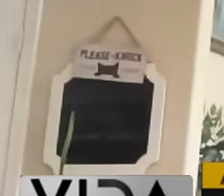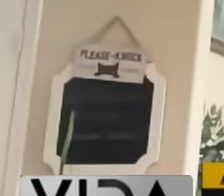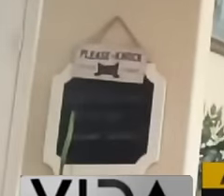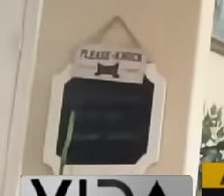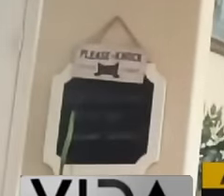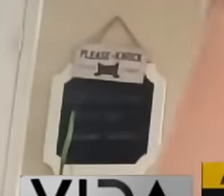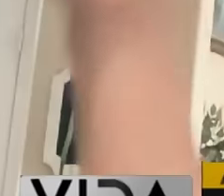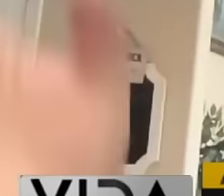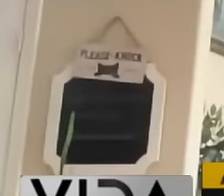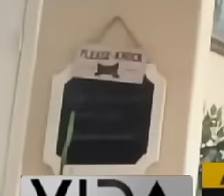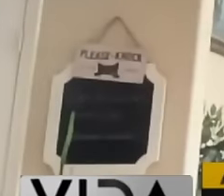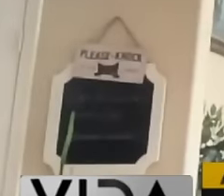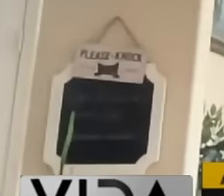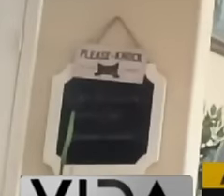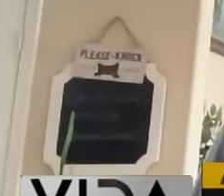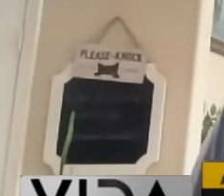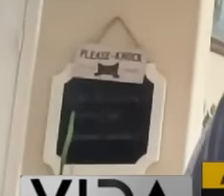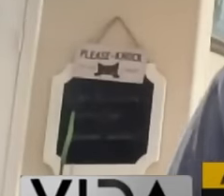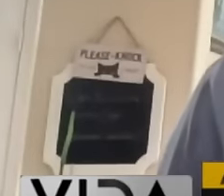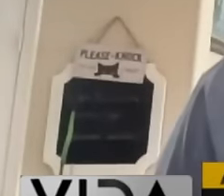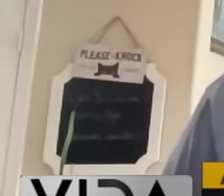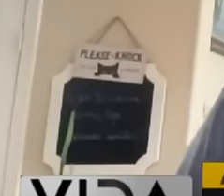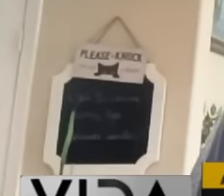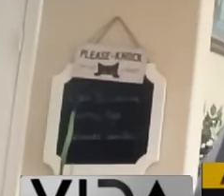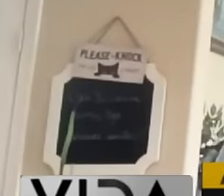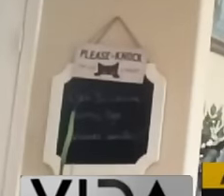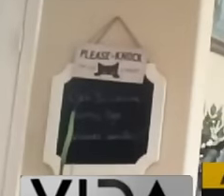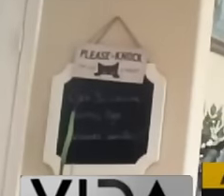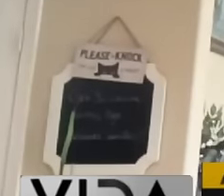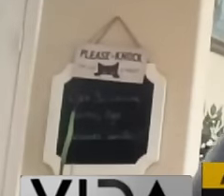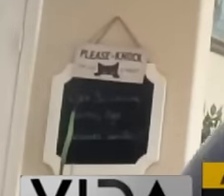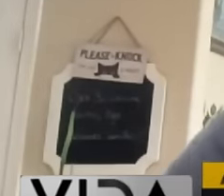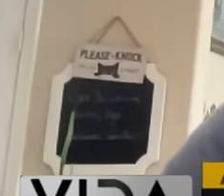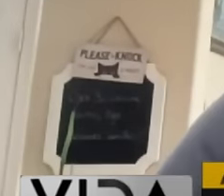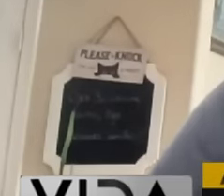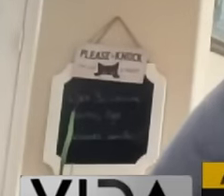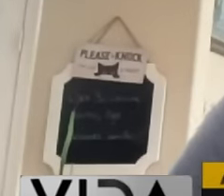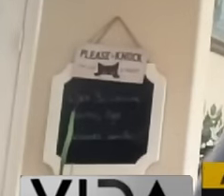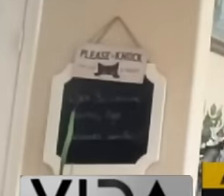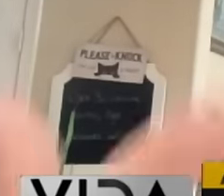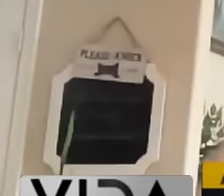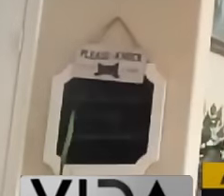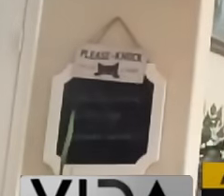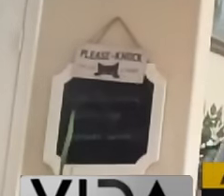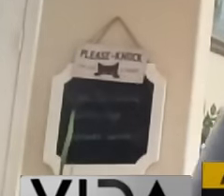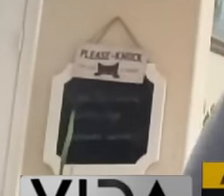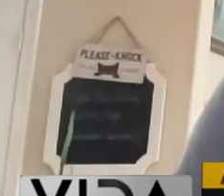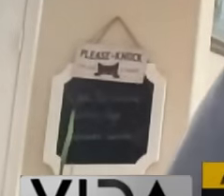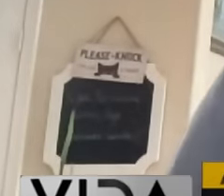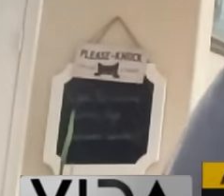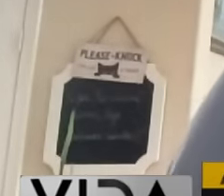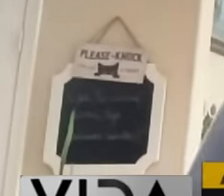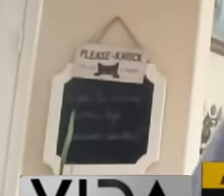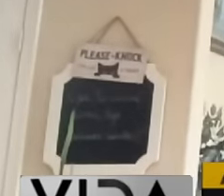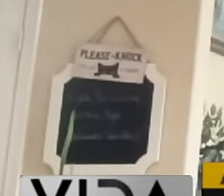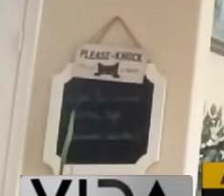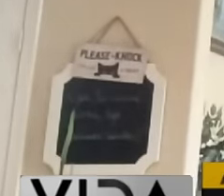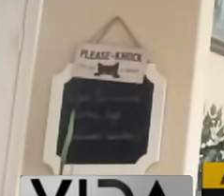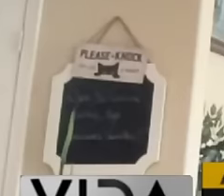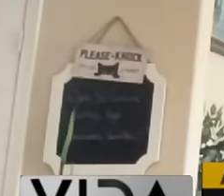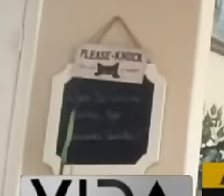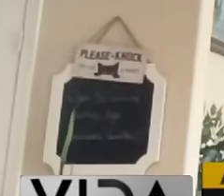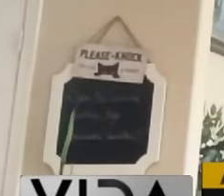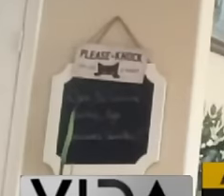senadores ali já viajaram para tudo quanto é lugar do mundo e ninguém nunca passou por isso. Nunca passaram por isso, né? Aí o próprio carinha, ele diz, ó, quando eu